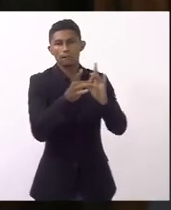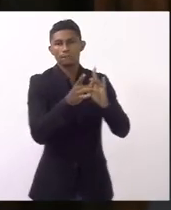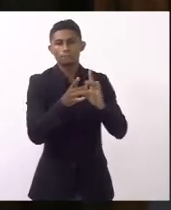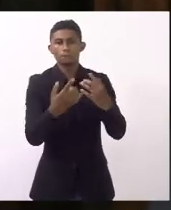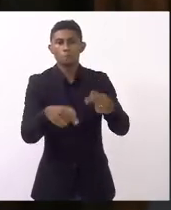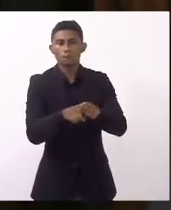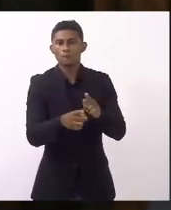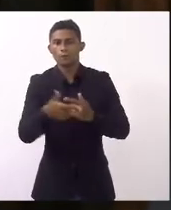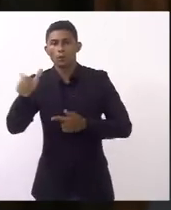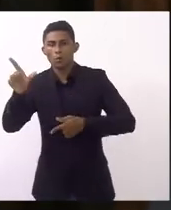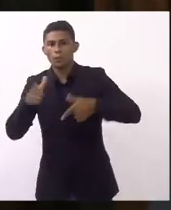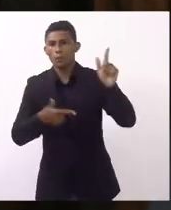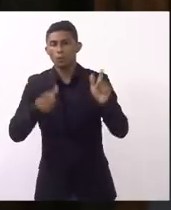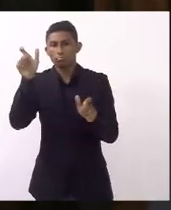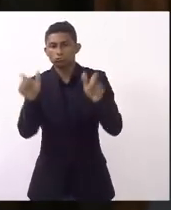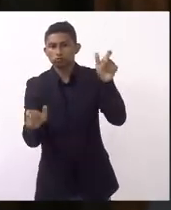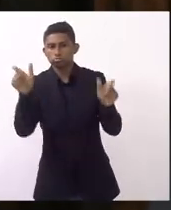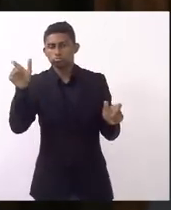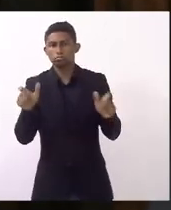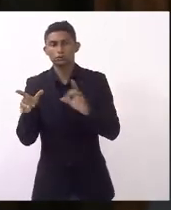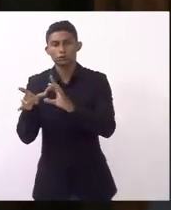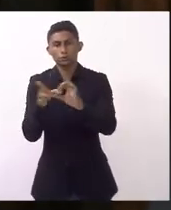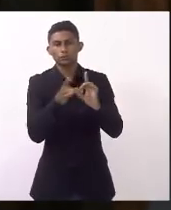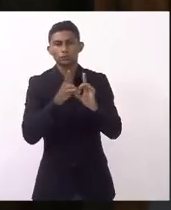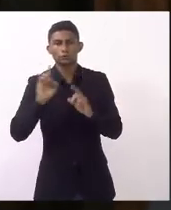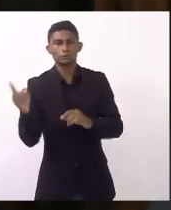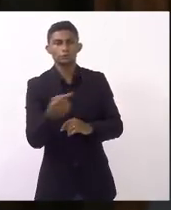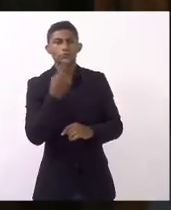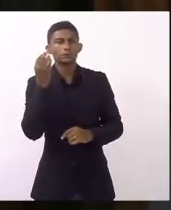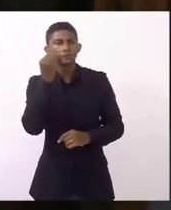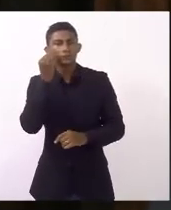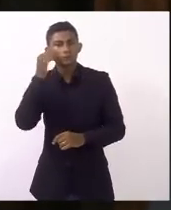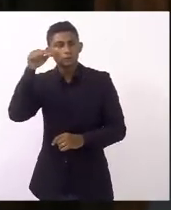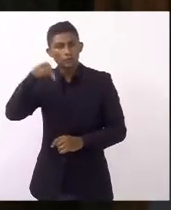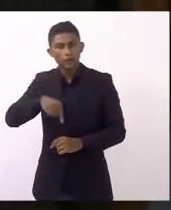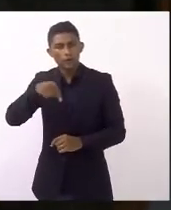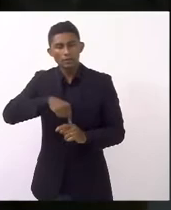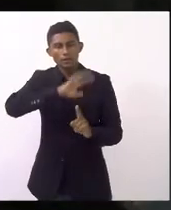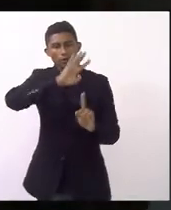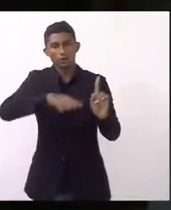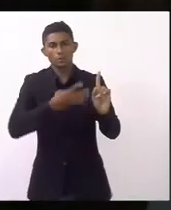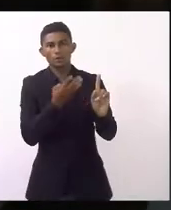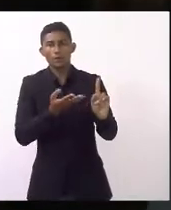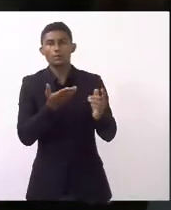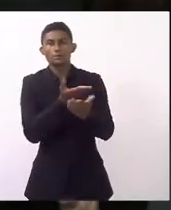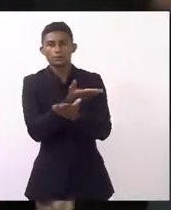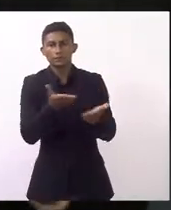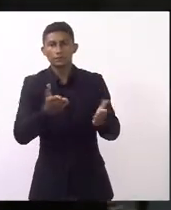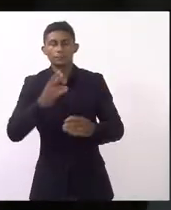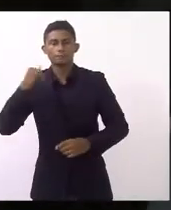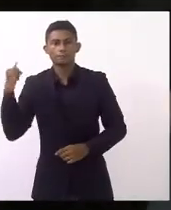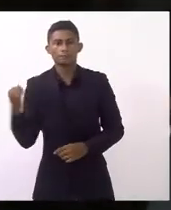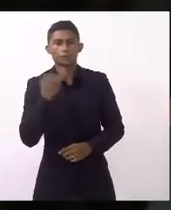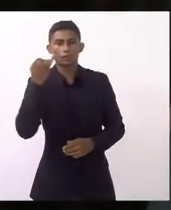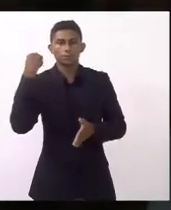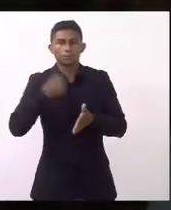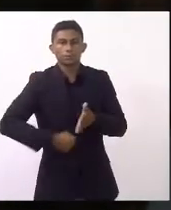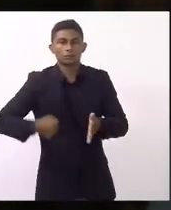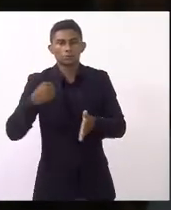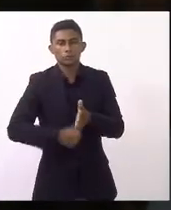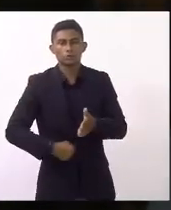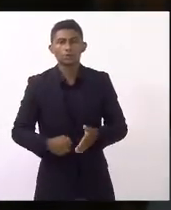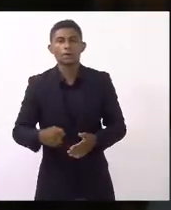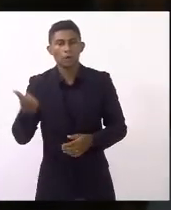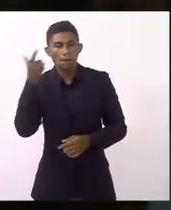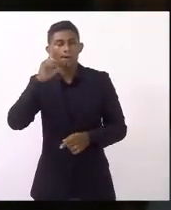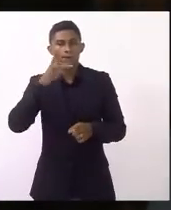diversos outros atores que a gente hoje aqui tentou homenagear como atores que foram fundamentais naquela luta e que foi uma